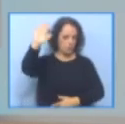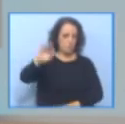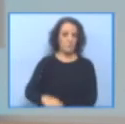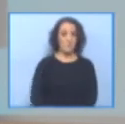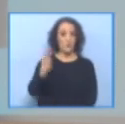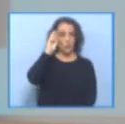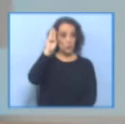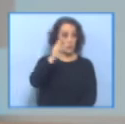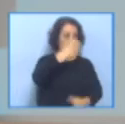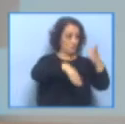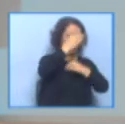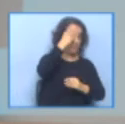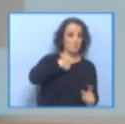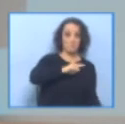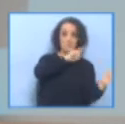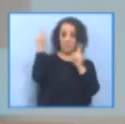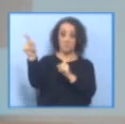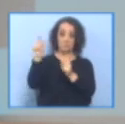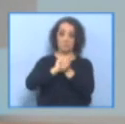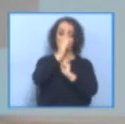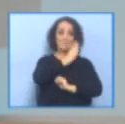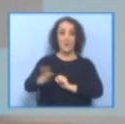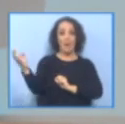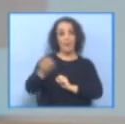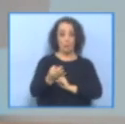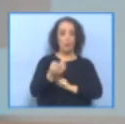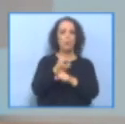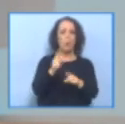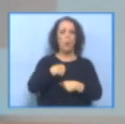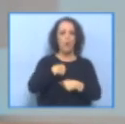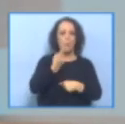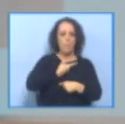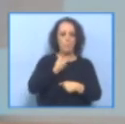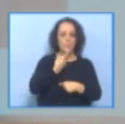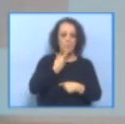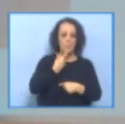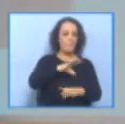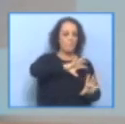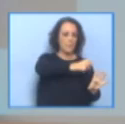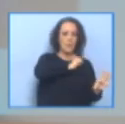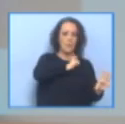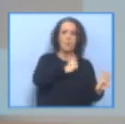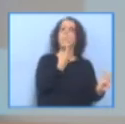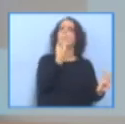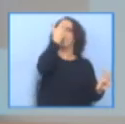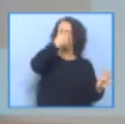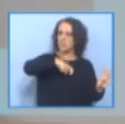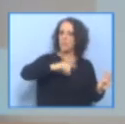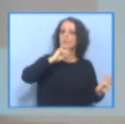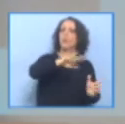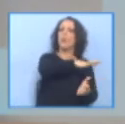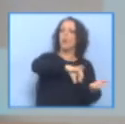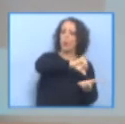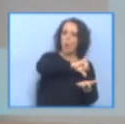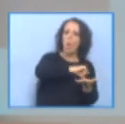no escotismo foi utilizado precisamente nisto. Foi eu perceber que sou necessária no meu país, sou necessária na minha localidade, mas também consigo